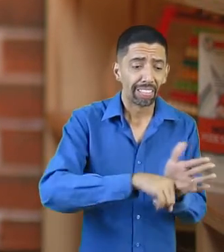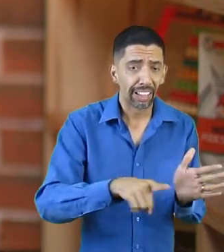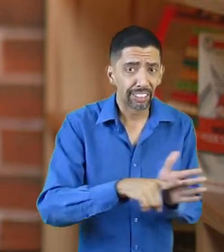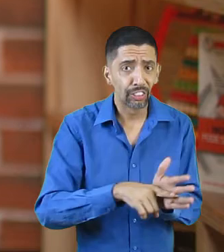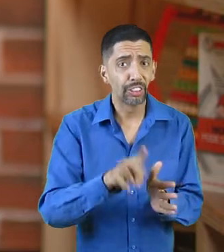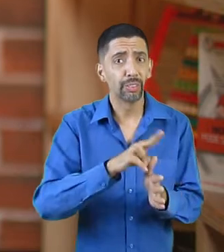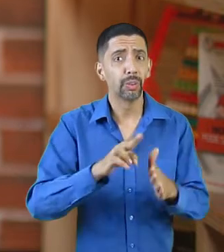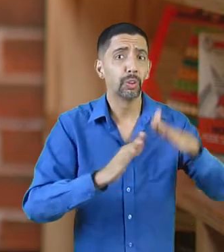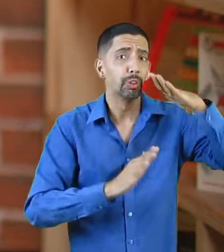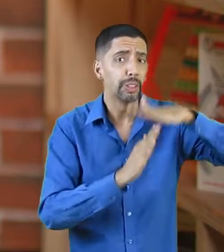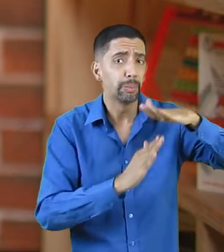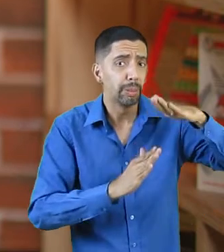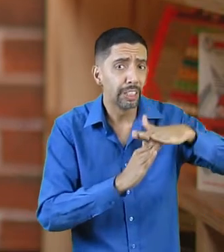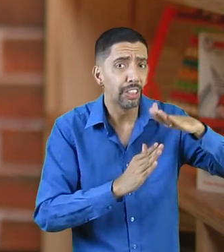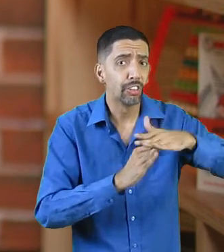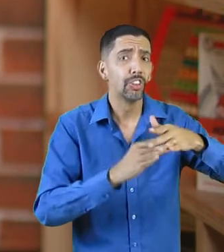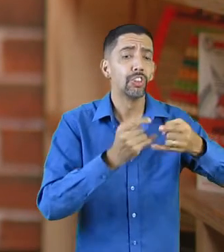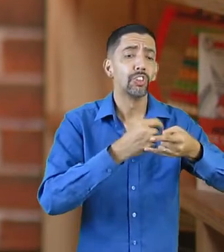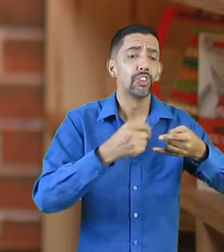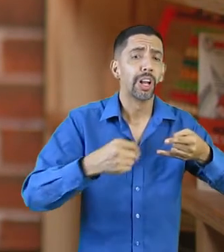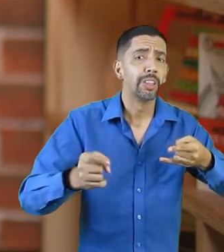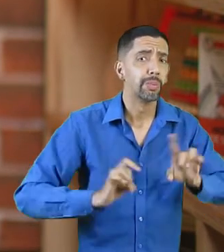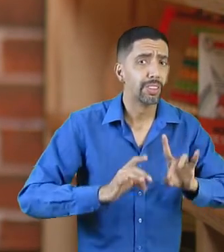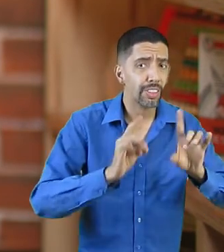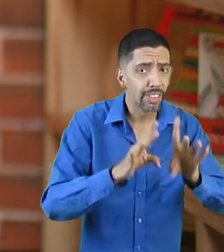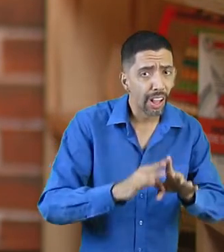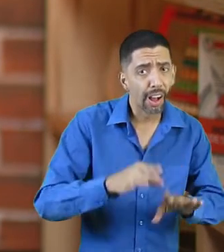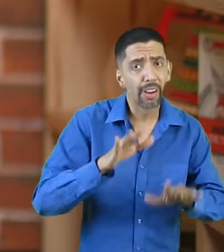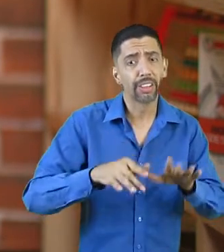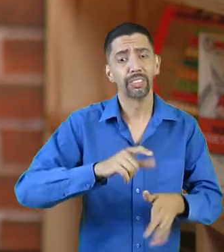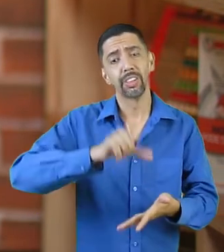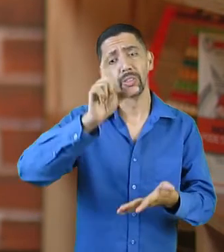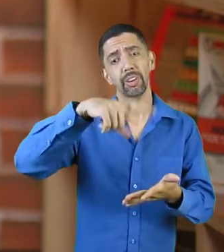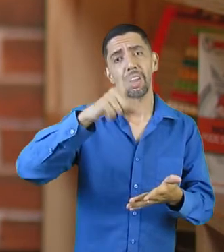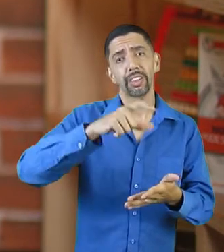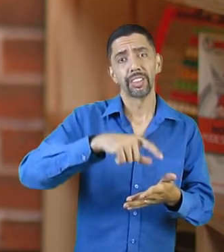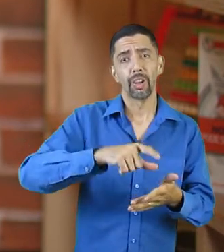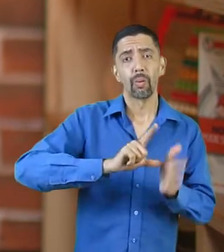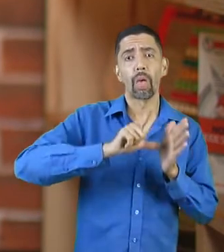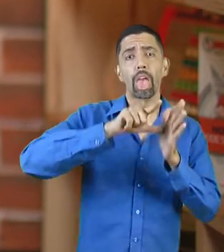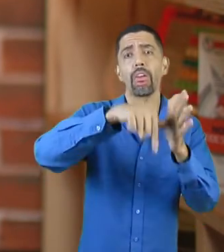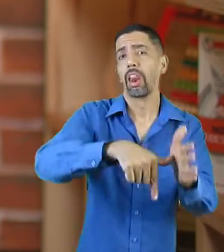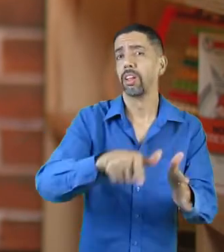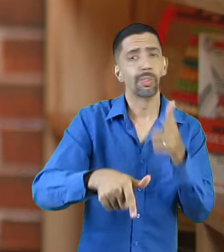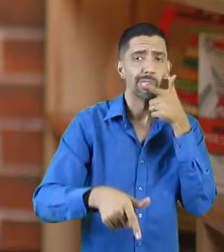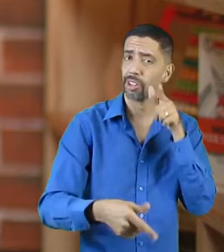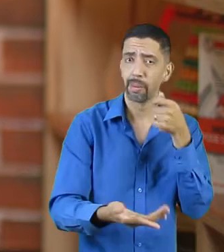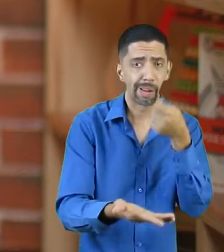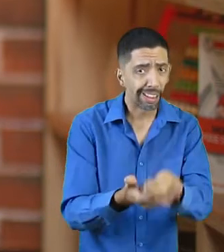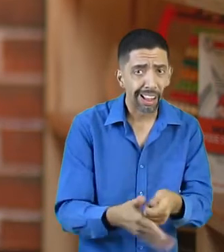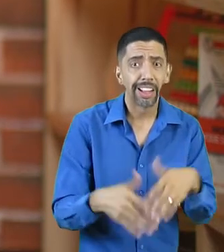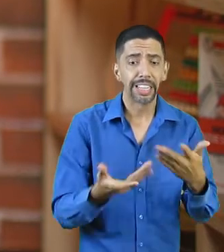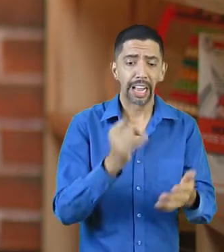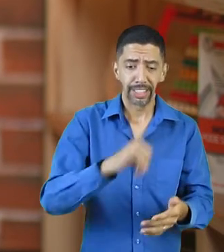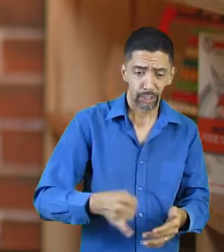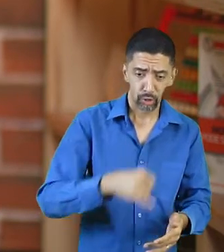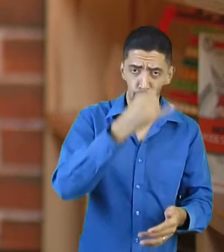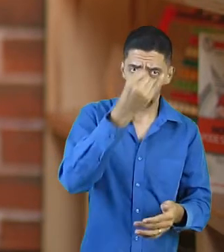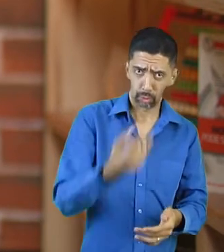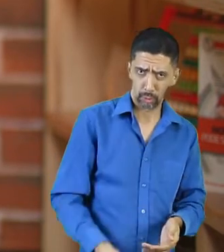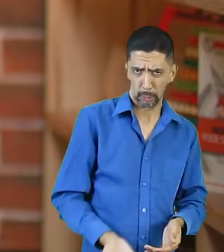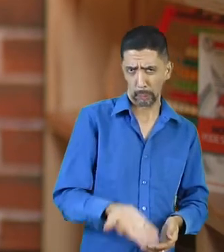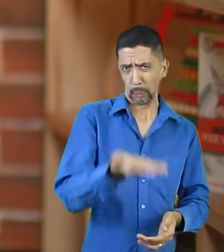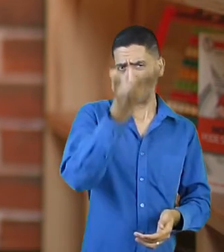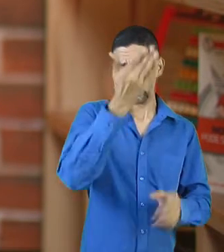no negativo, no cheque especial, poderei deixar o meu cartão de crédito vencer e não conseguir pagar. Aí são juros